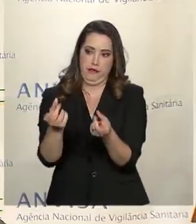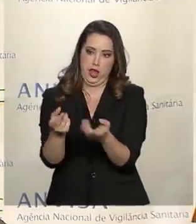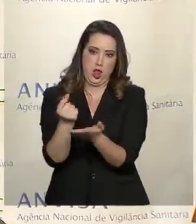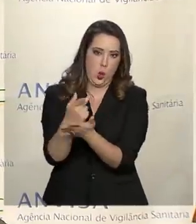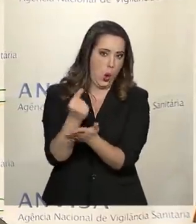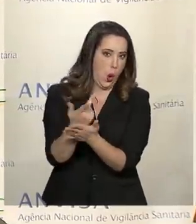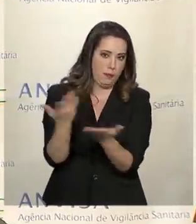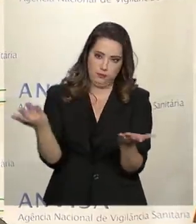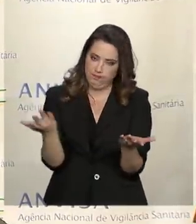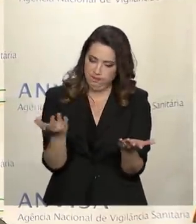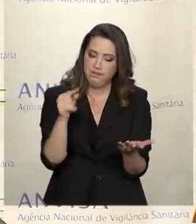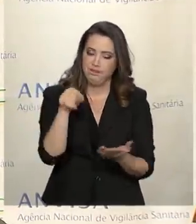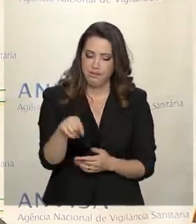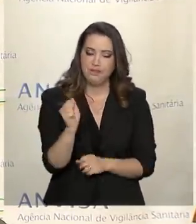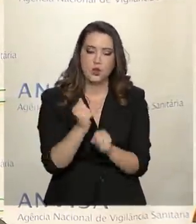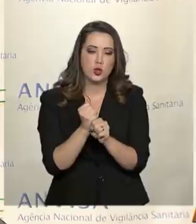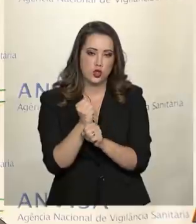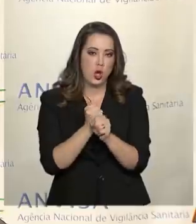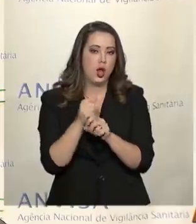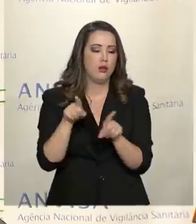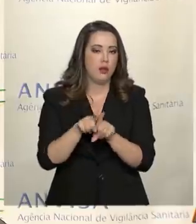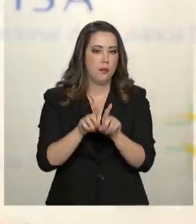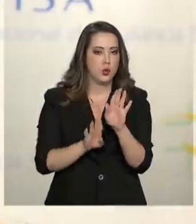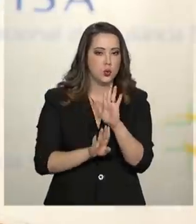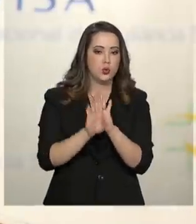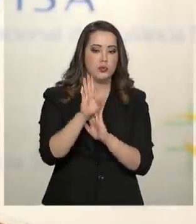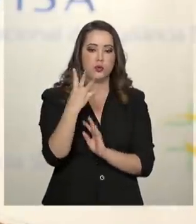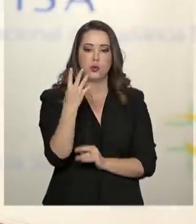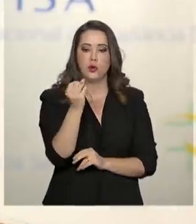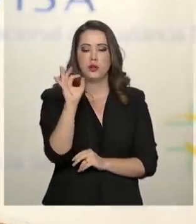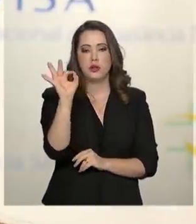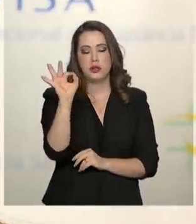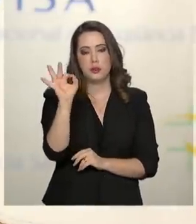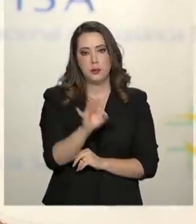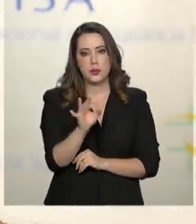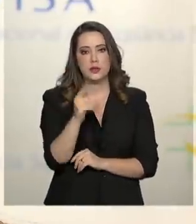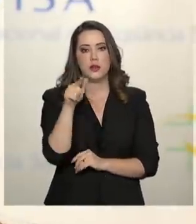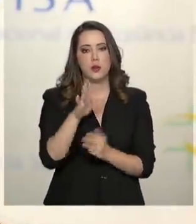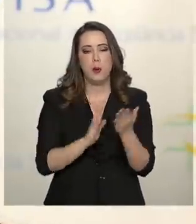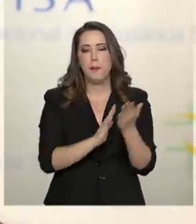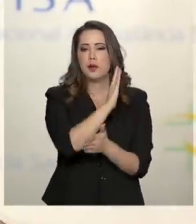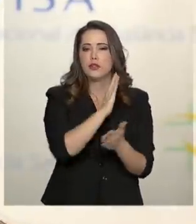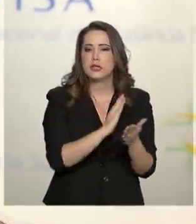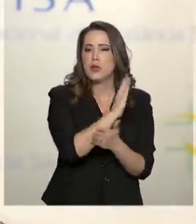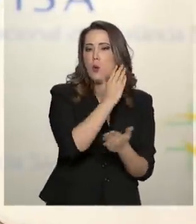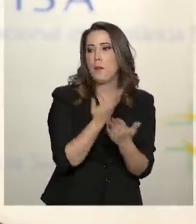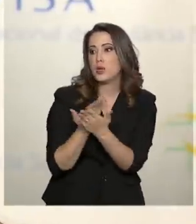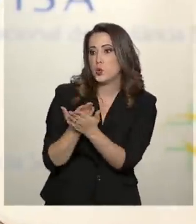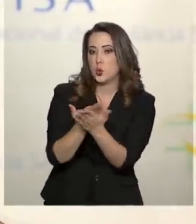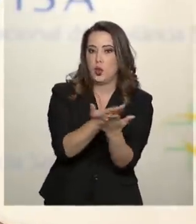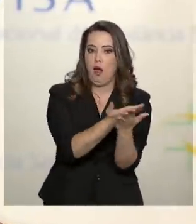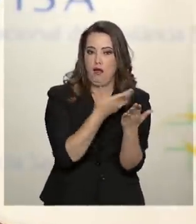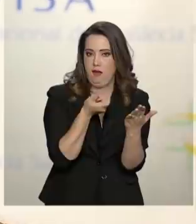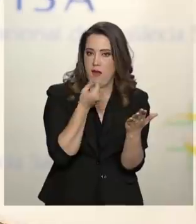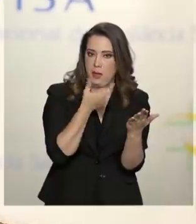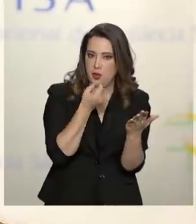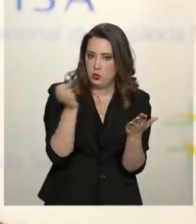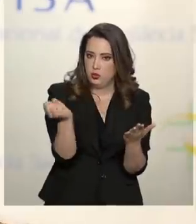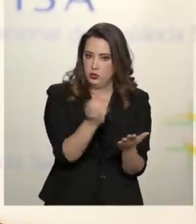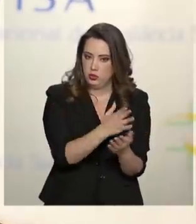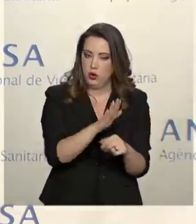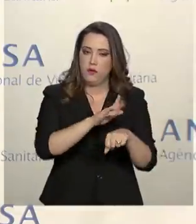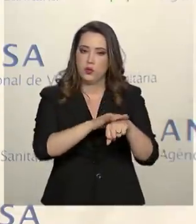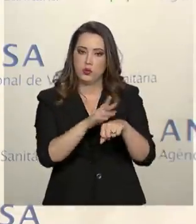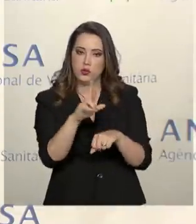ano a anvisa também aumentou em 40% o número de aprovações para estudos clínicos relacionados a doenças